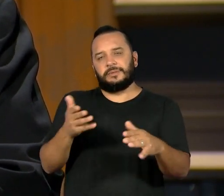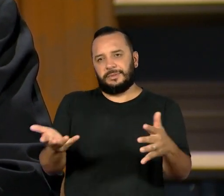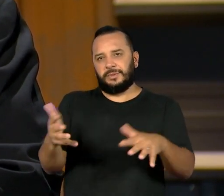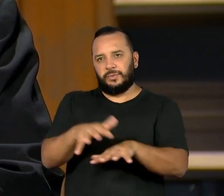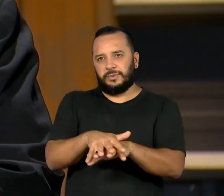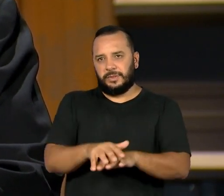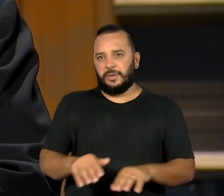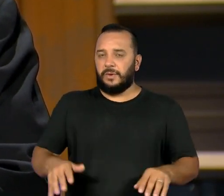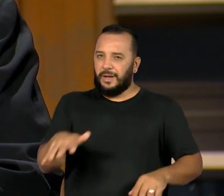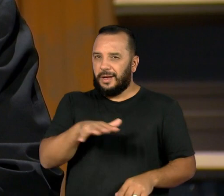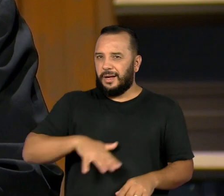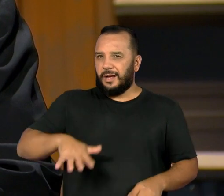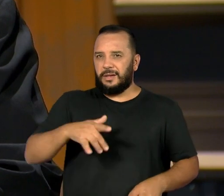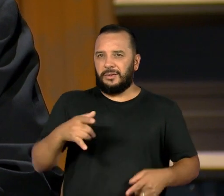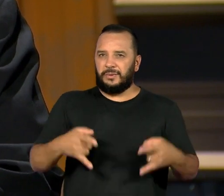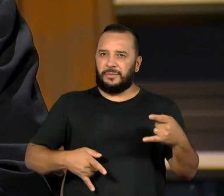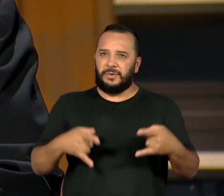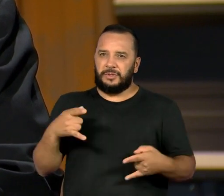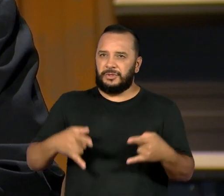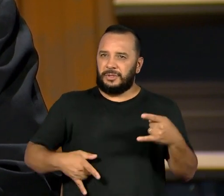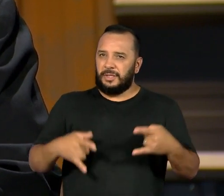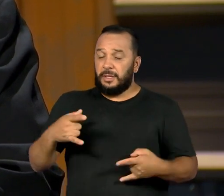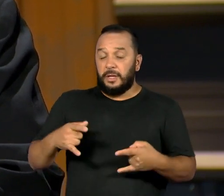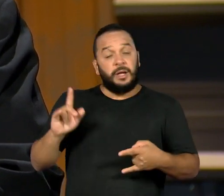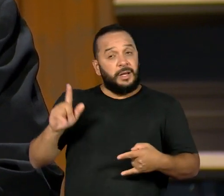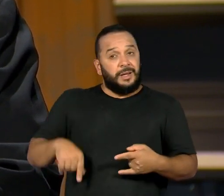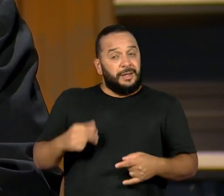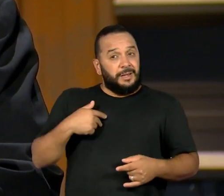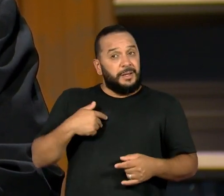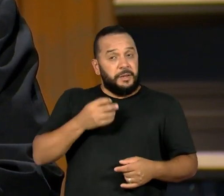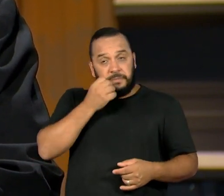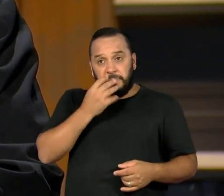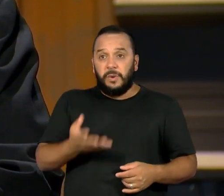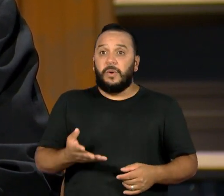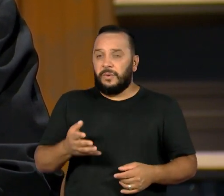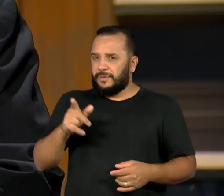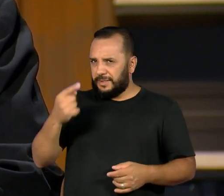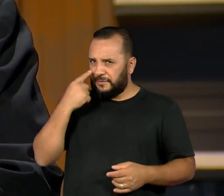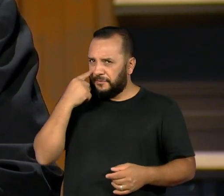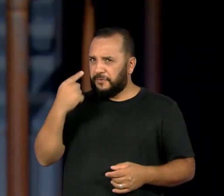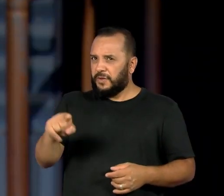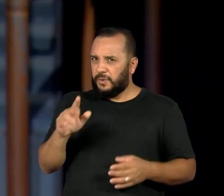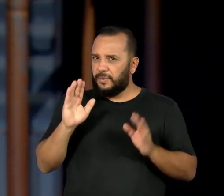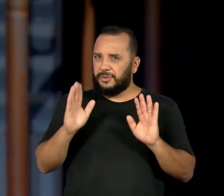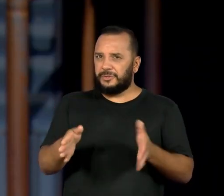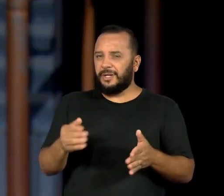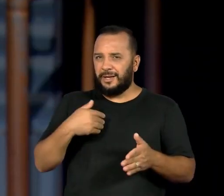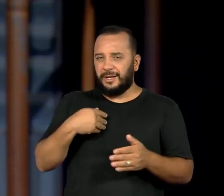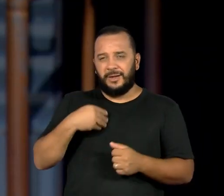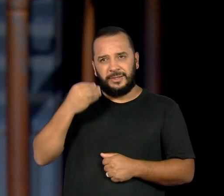acho que a robótica, enfim, é uma das promessas. Você deve ter visto, eu mesmo